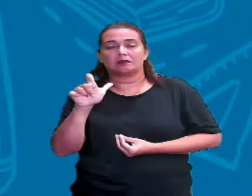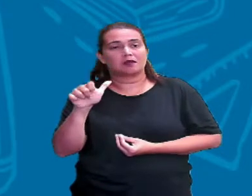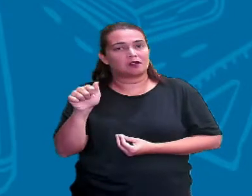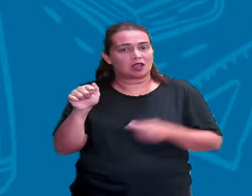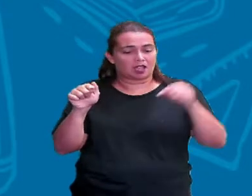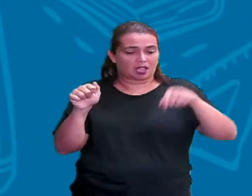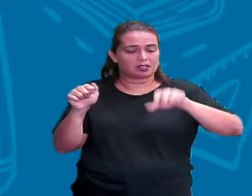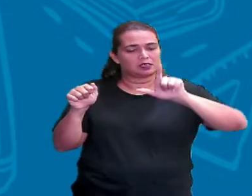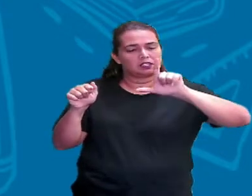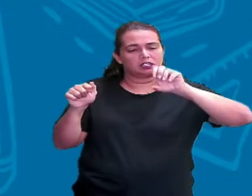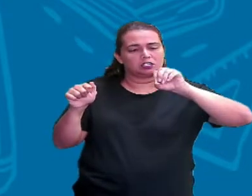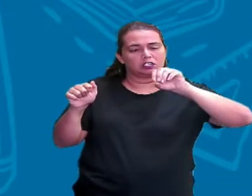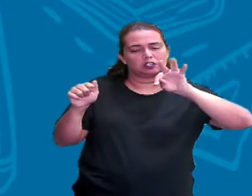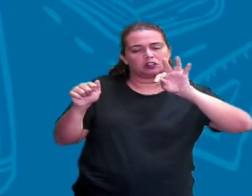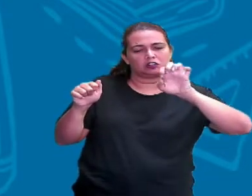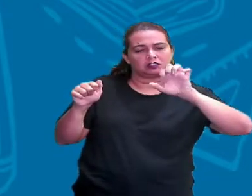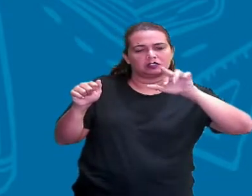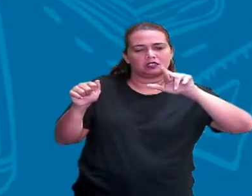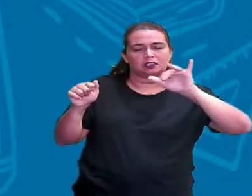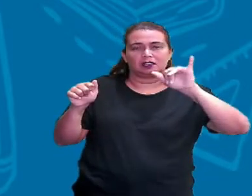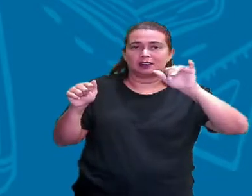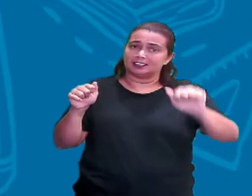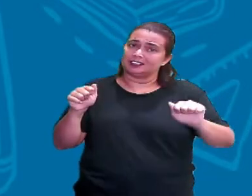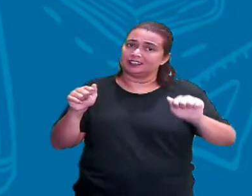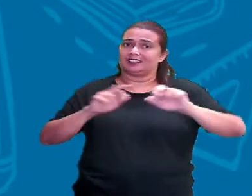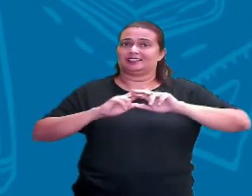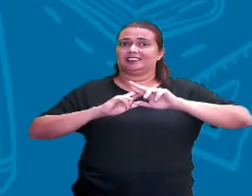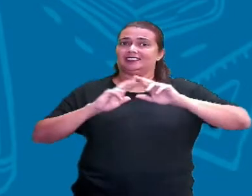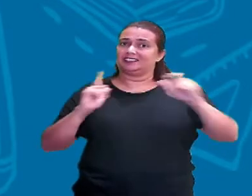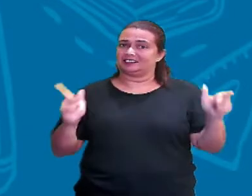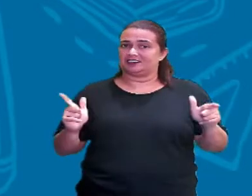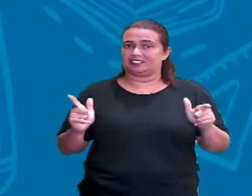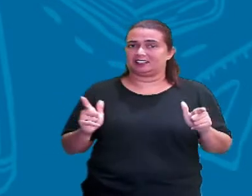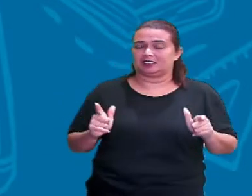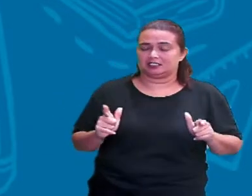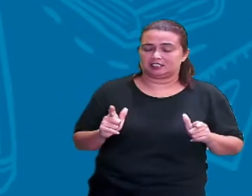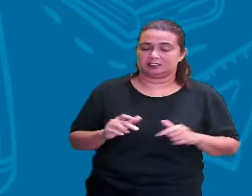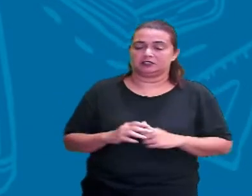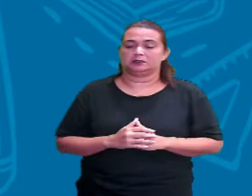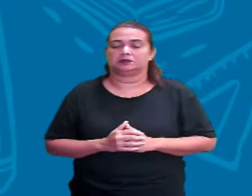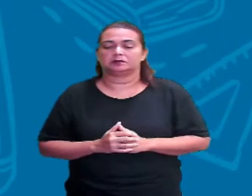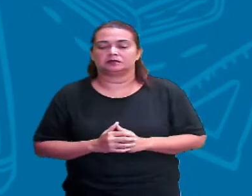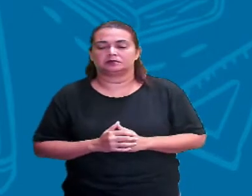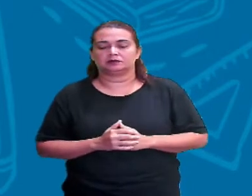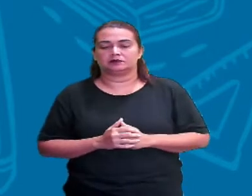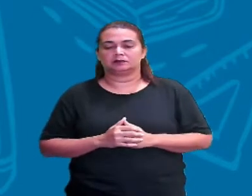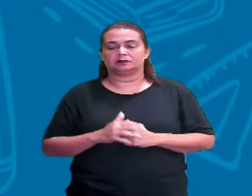se chama Totobola. Aqui a gente pode chamar de Mega Sena, não é? Bom,